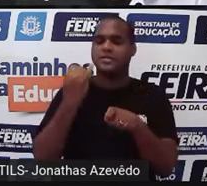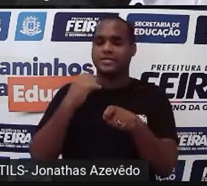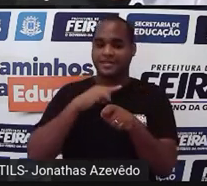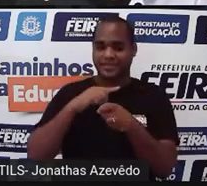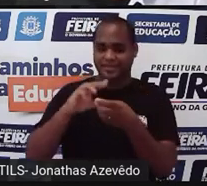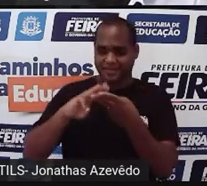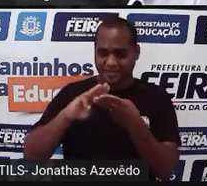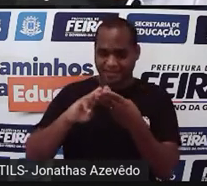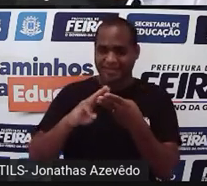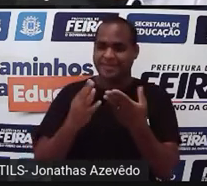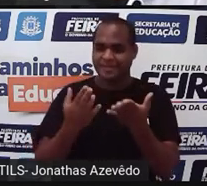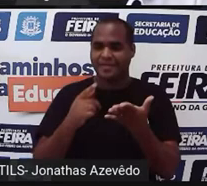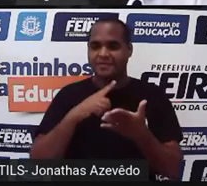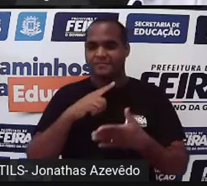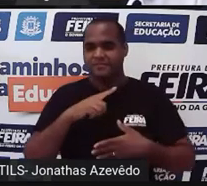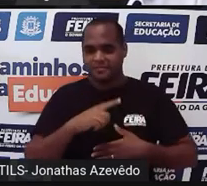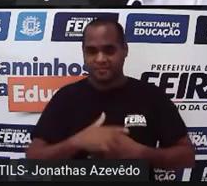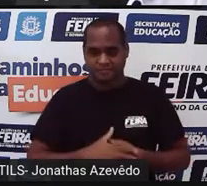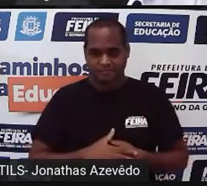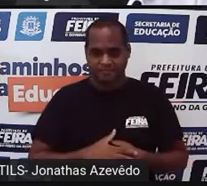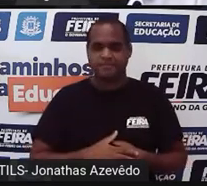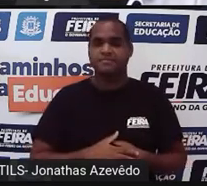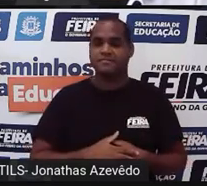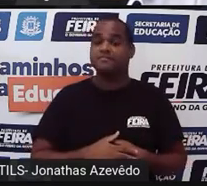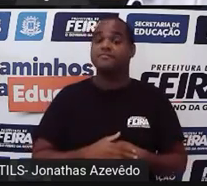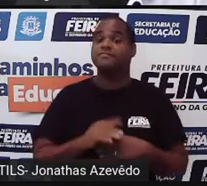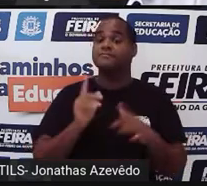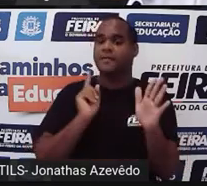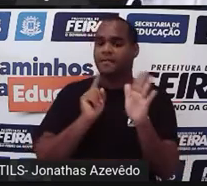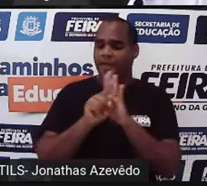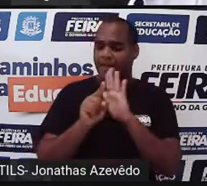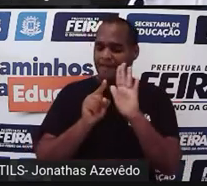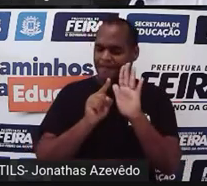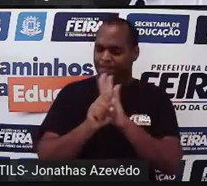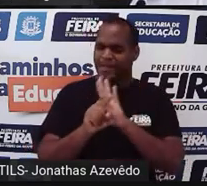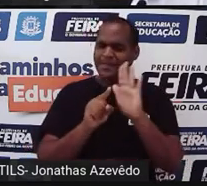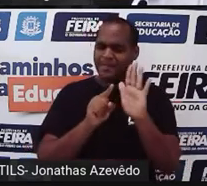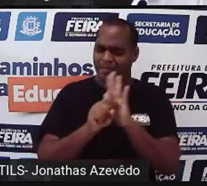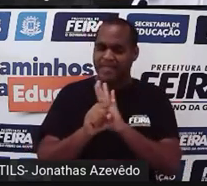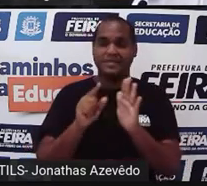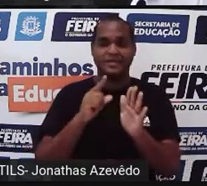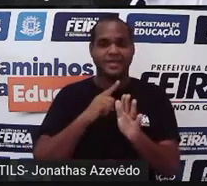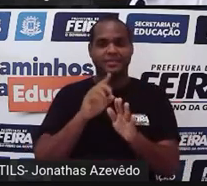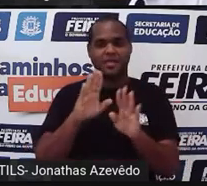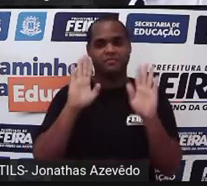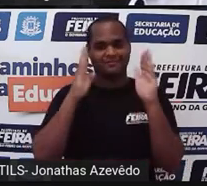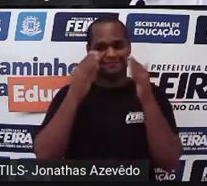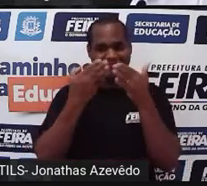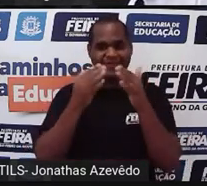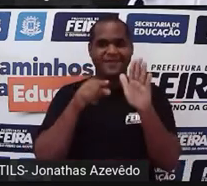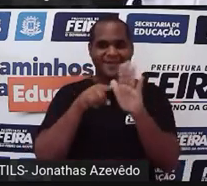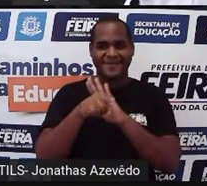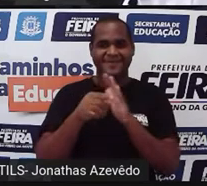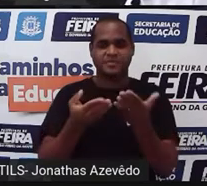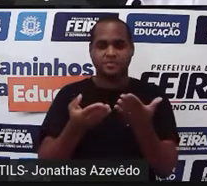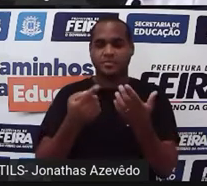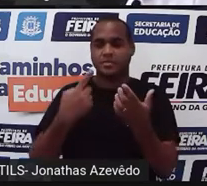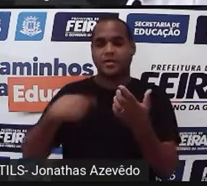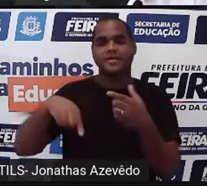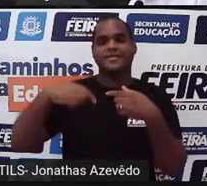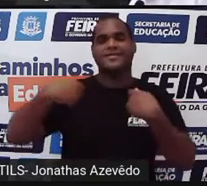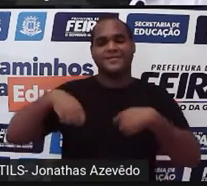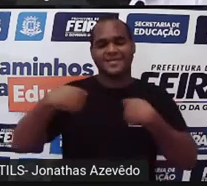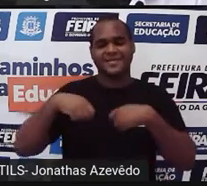matemática? Olha o quanto de perguntas, né? Mas vamos focar nessa daqui. Onde é que a gente precisa